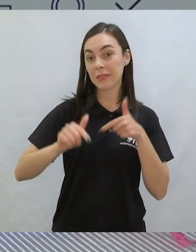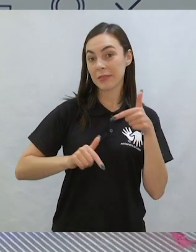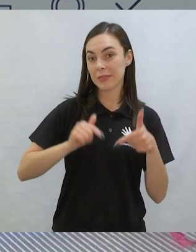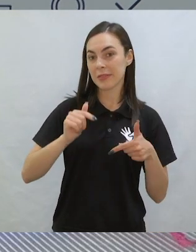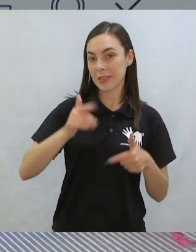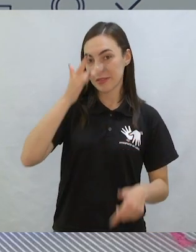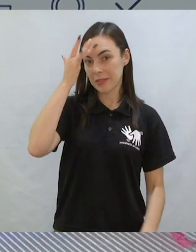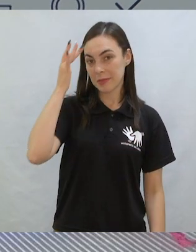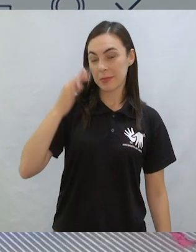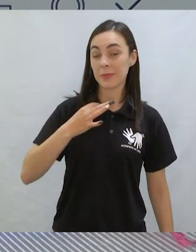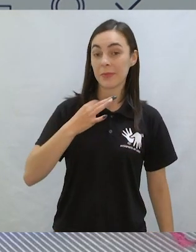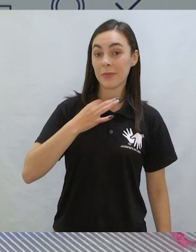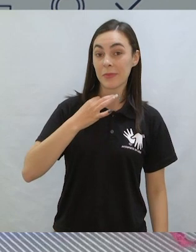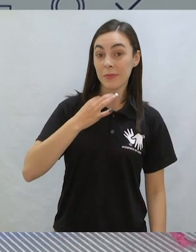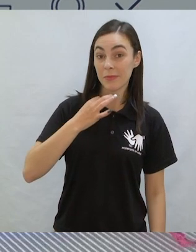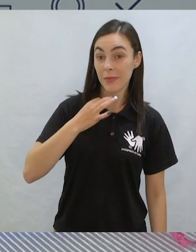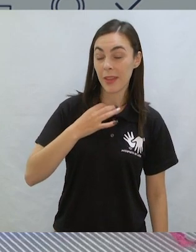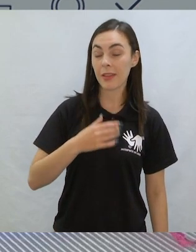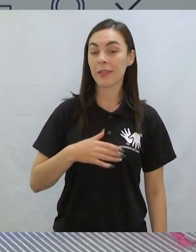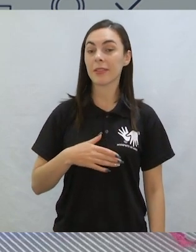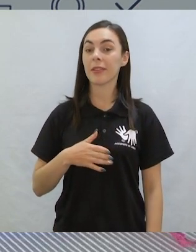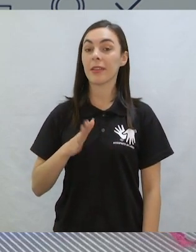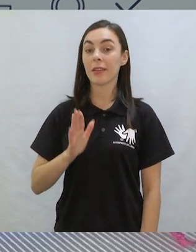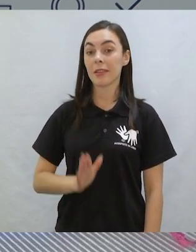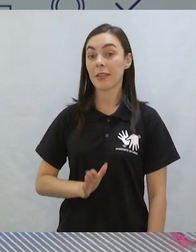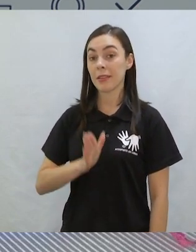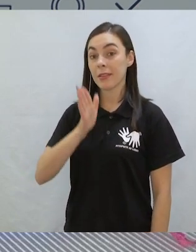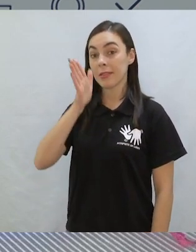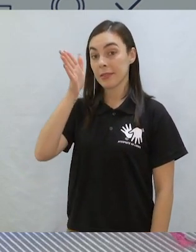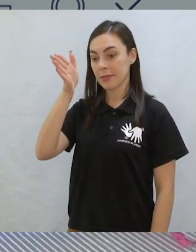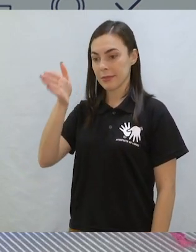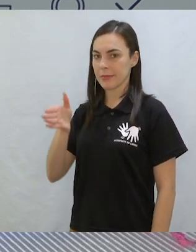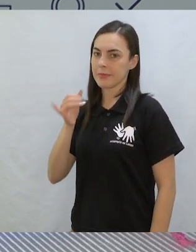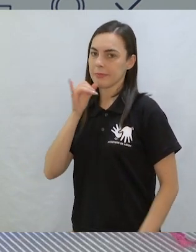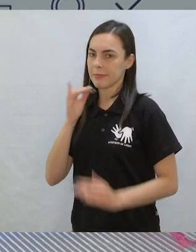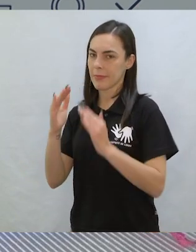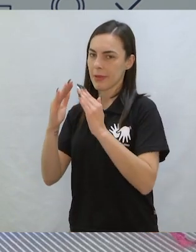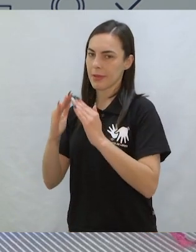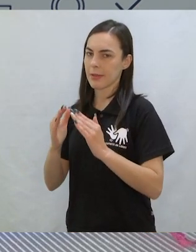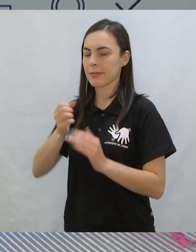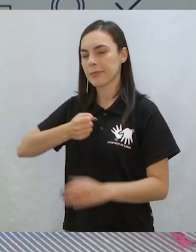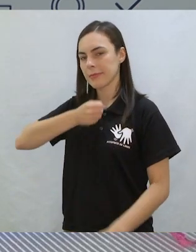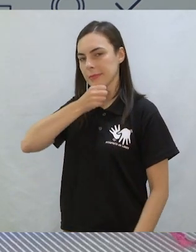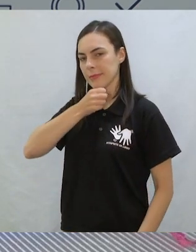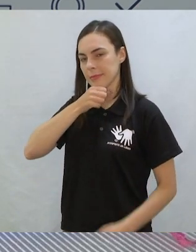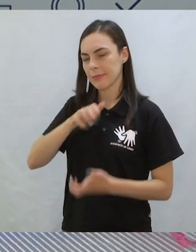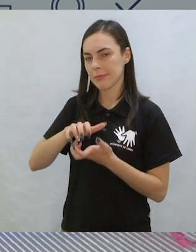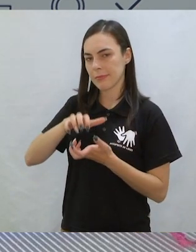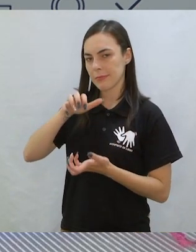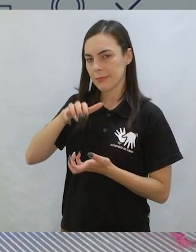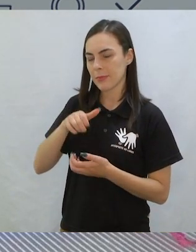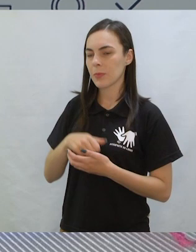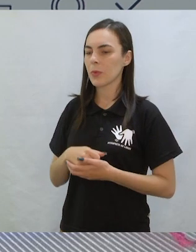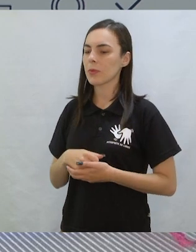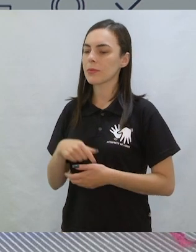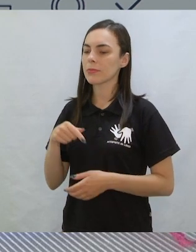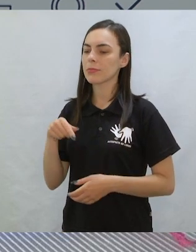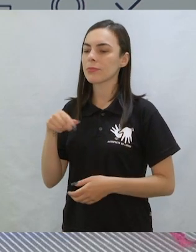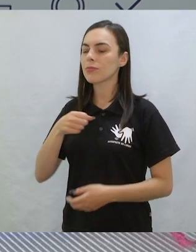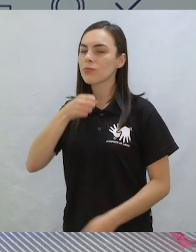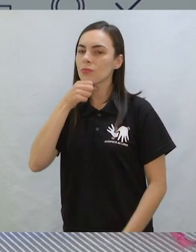pelo trabalho dos voluntários, eles vão até uma casa de idoso, lá dos